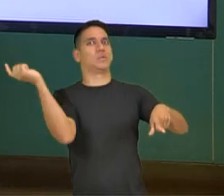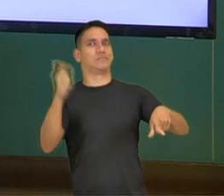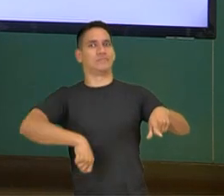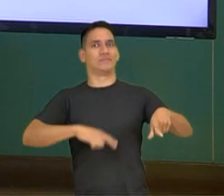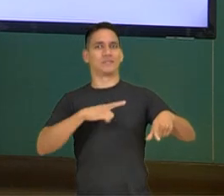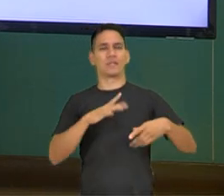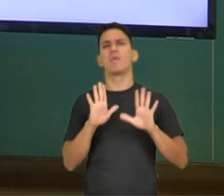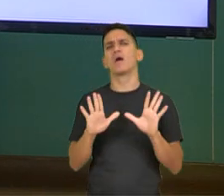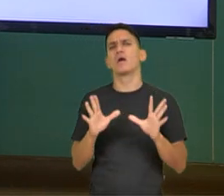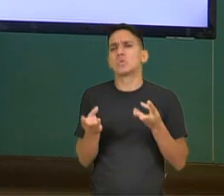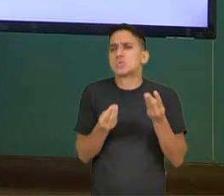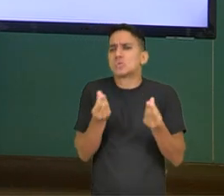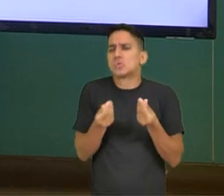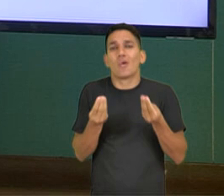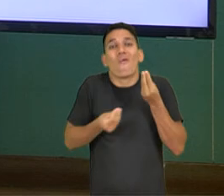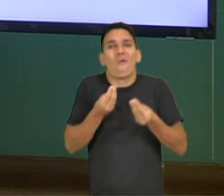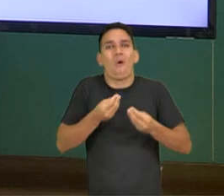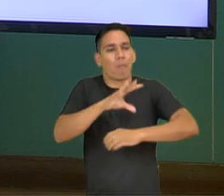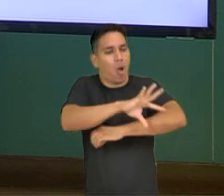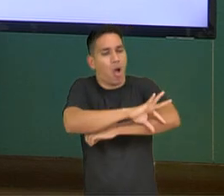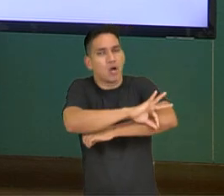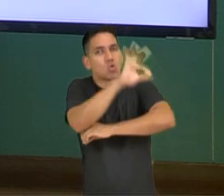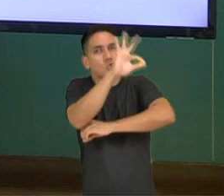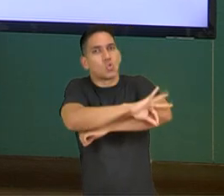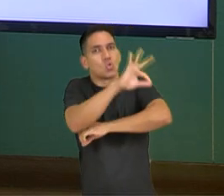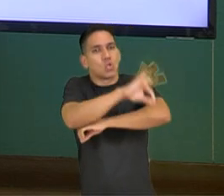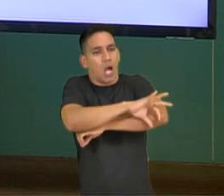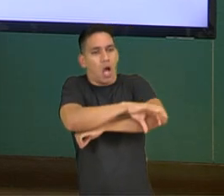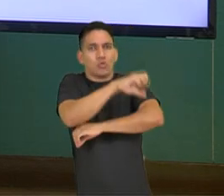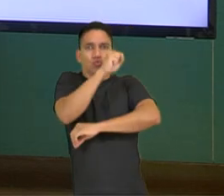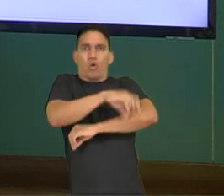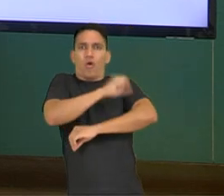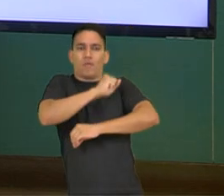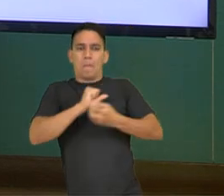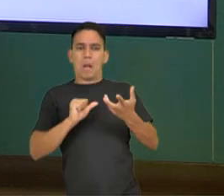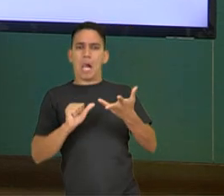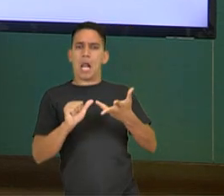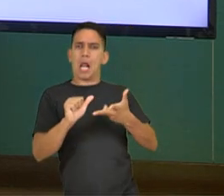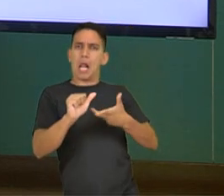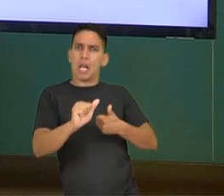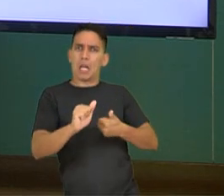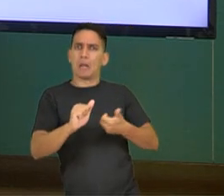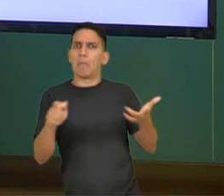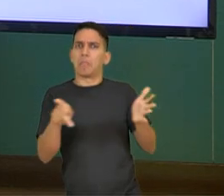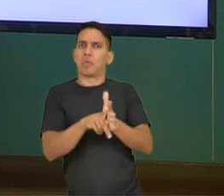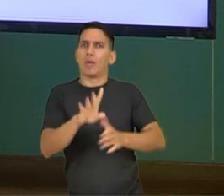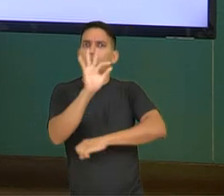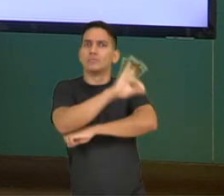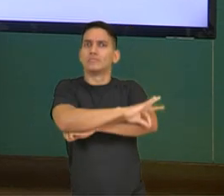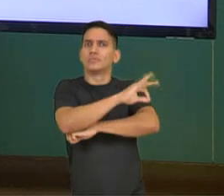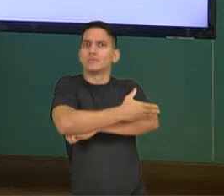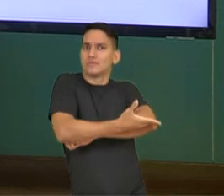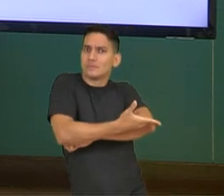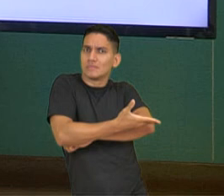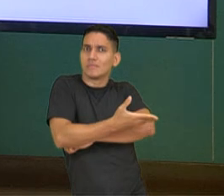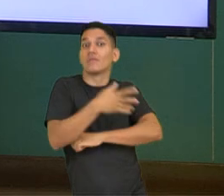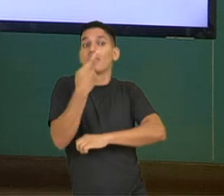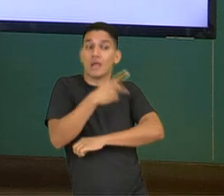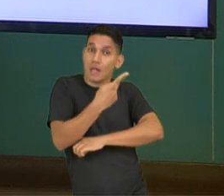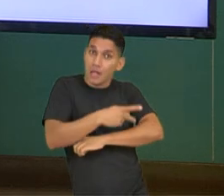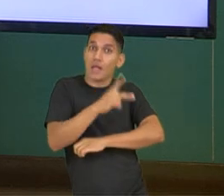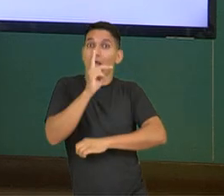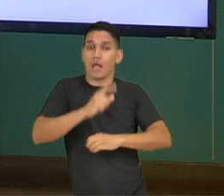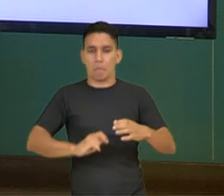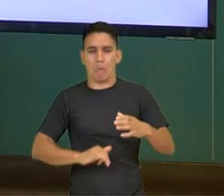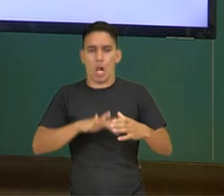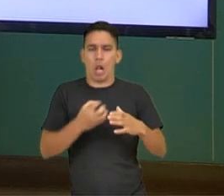se extrai essa gama enorme de substâncias do petróleo? Tá? O petróleo ele é extraído, um